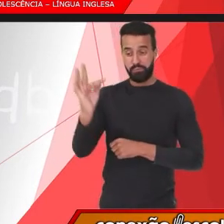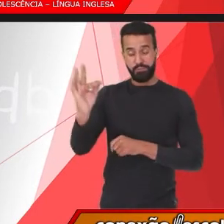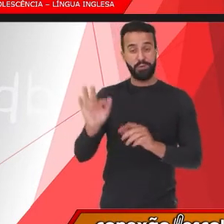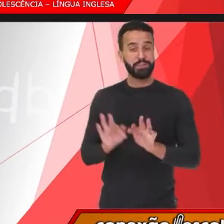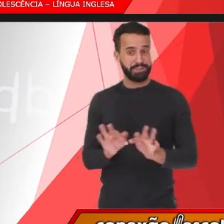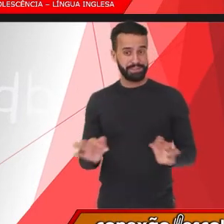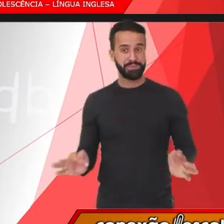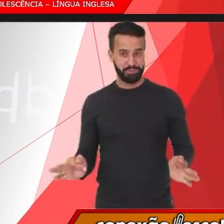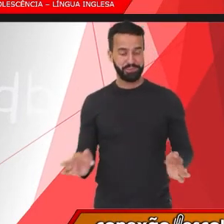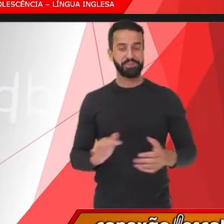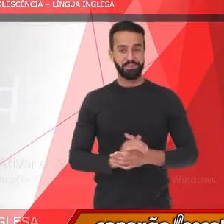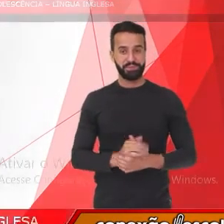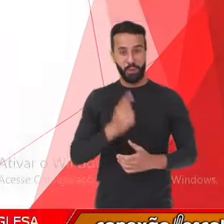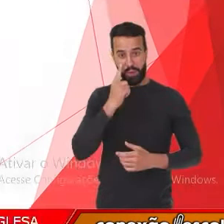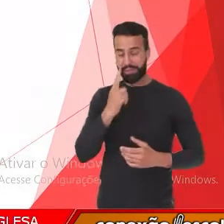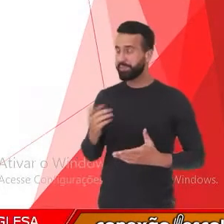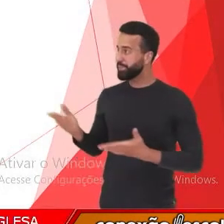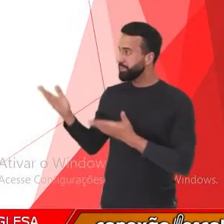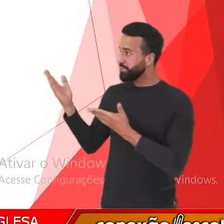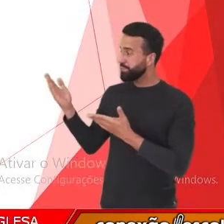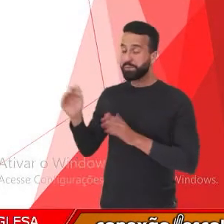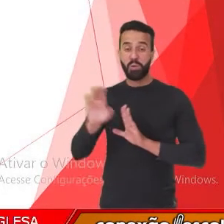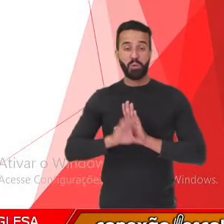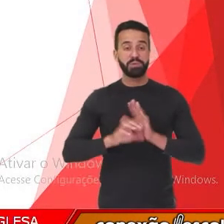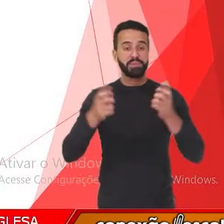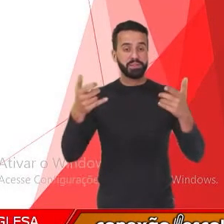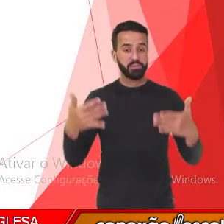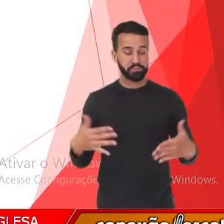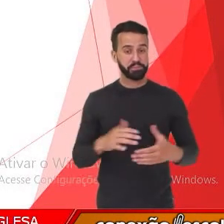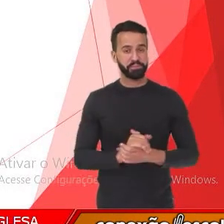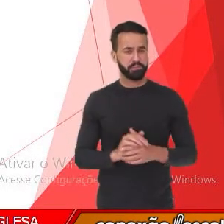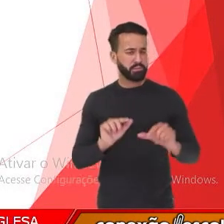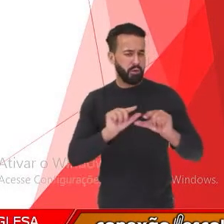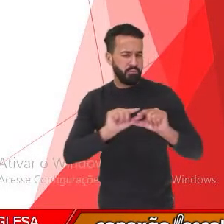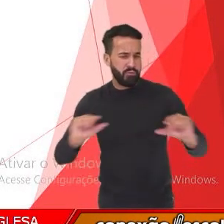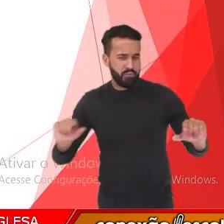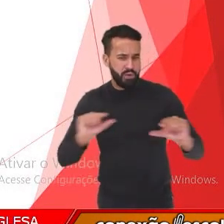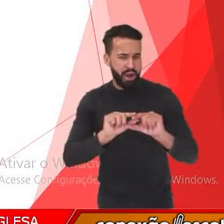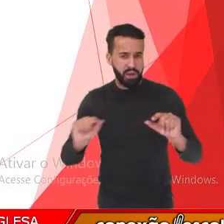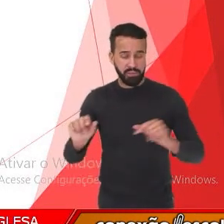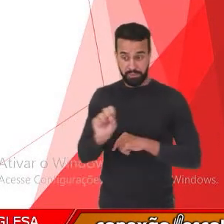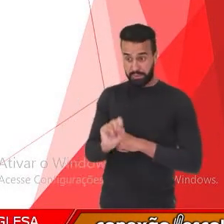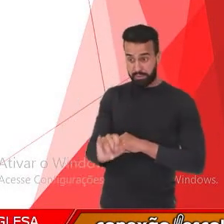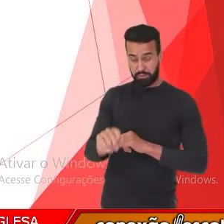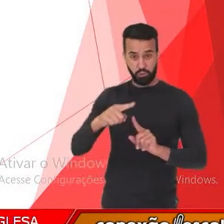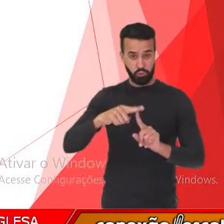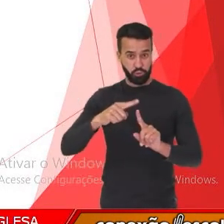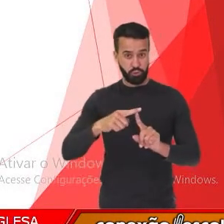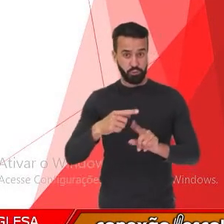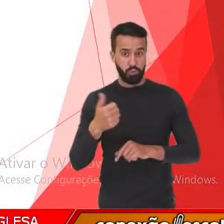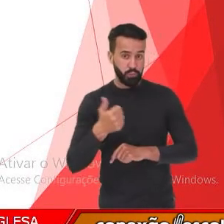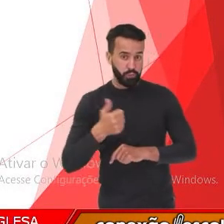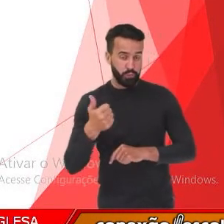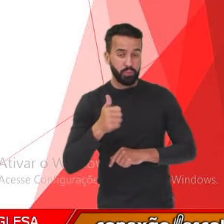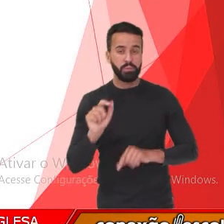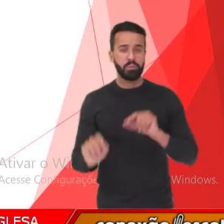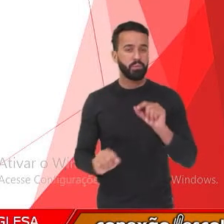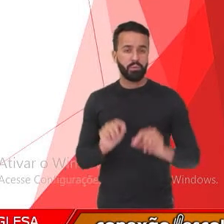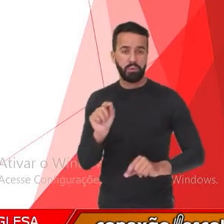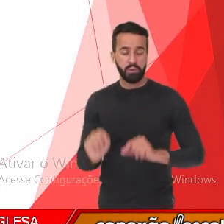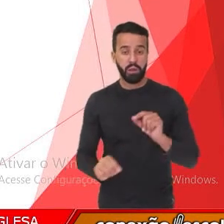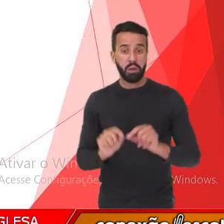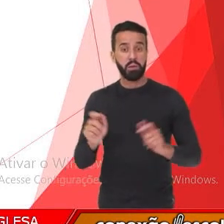simples. Então, eu até deixei aí esse conceito, vamos ler? As frases condicionais de tipo 1 são utilizadas para indicar